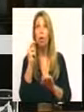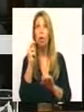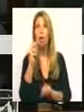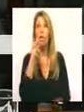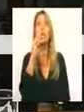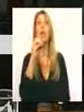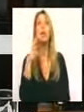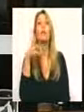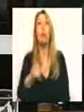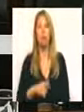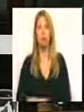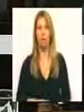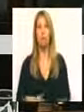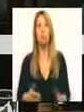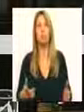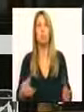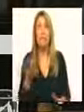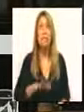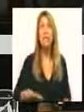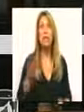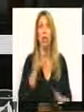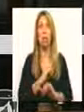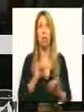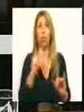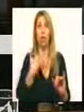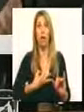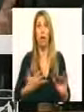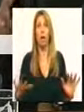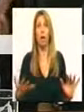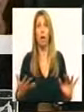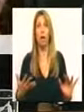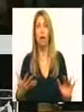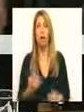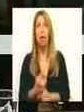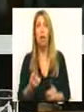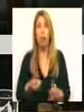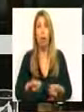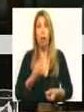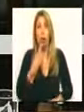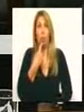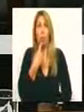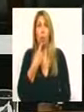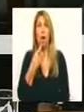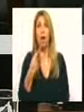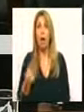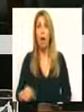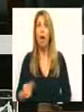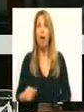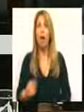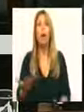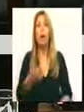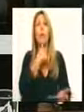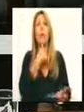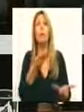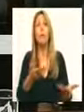30 mil, o que significa que é uma situação inacreditável, porque é de facto uma quantidade imensa, que o que está a ser feito para